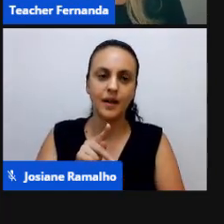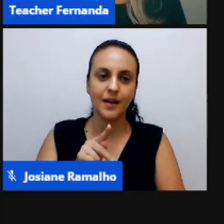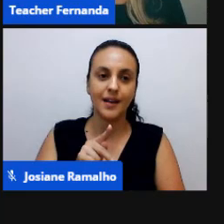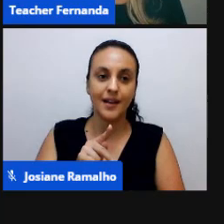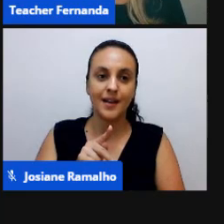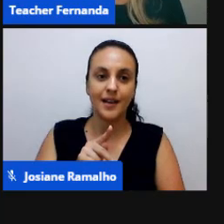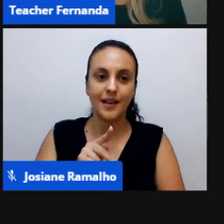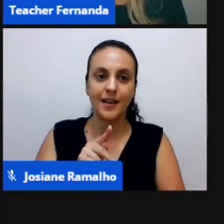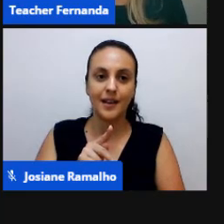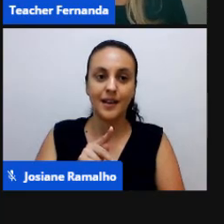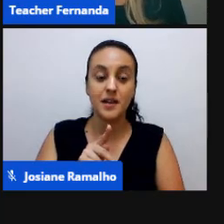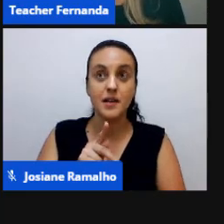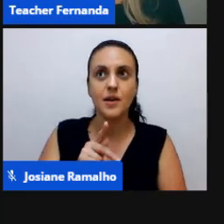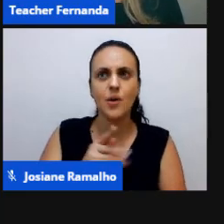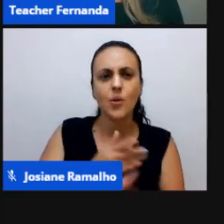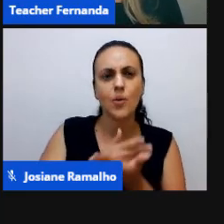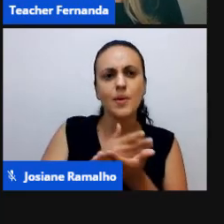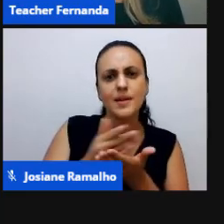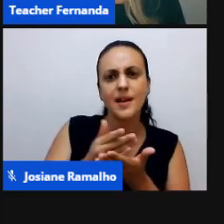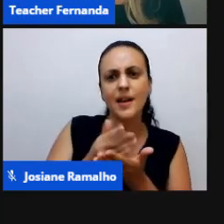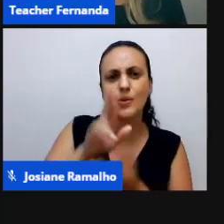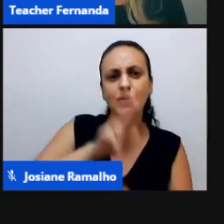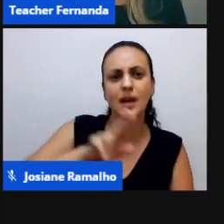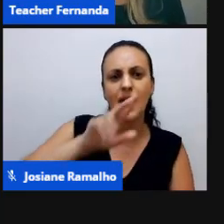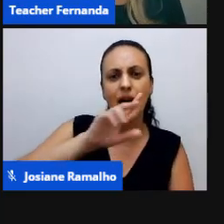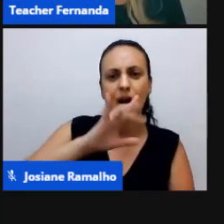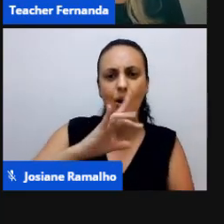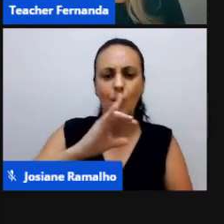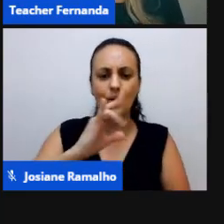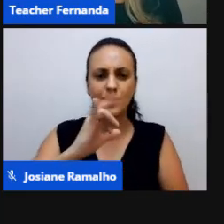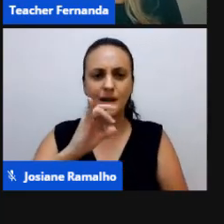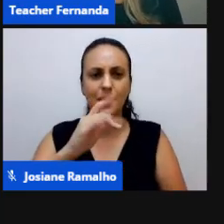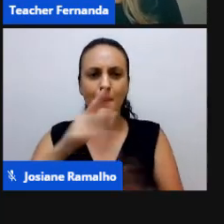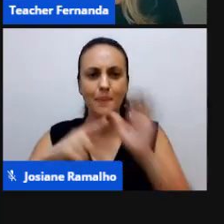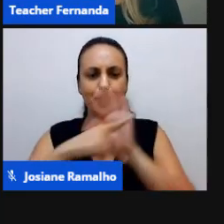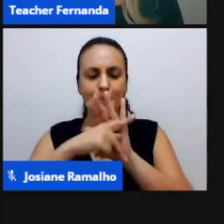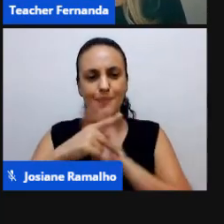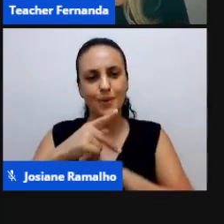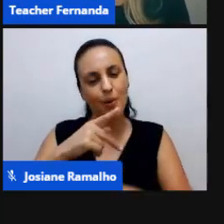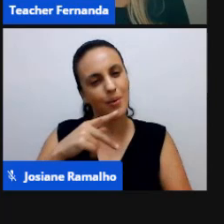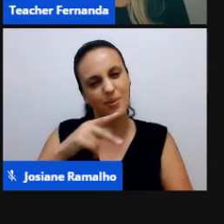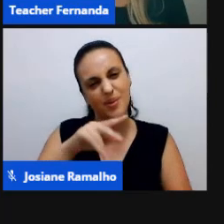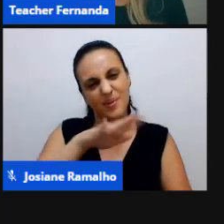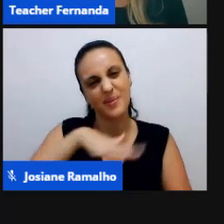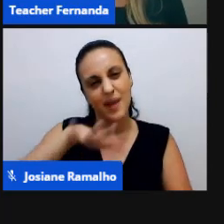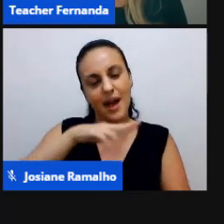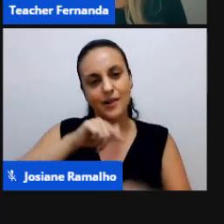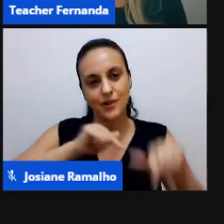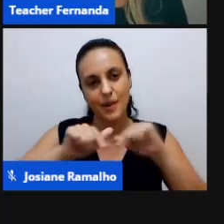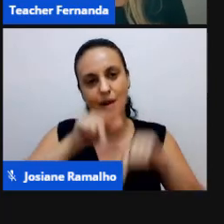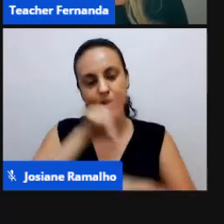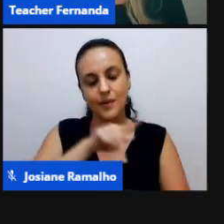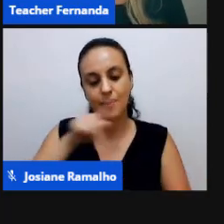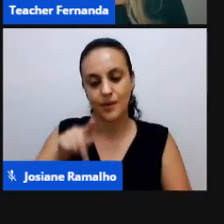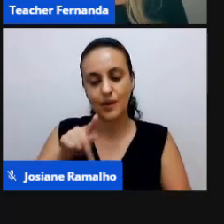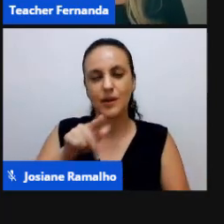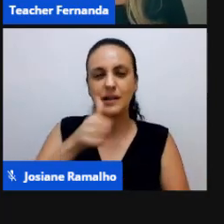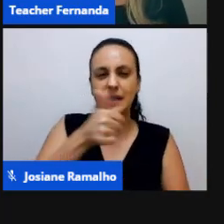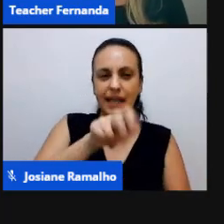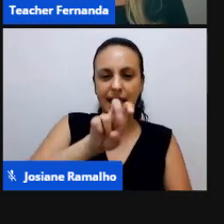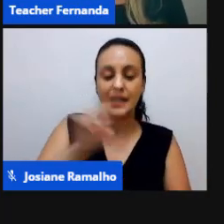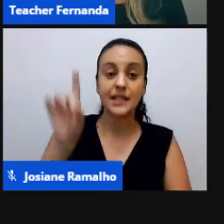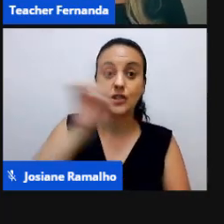de começar a pandemia, o lockdown, enfim, aquele início ali do meados de março, que